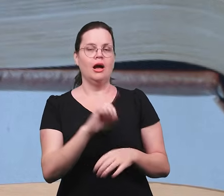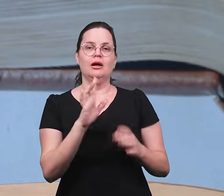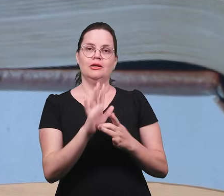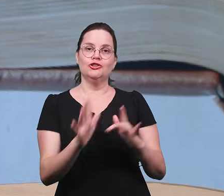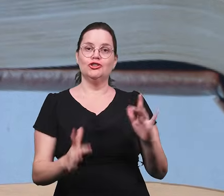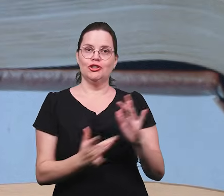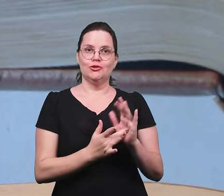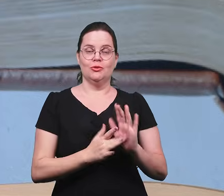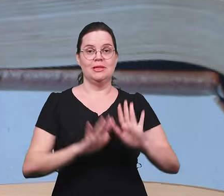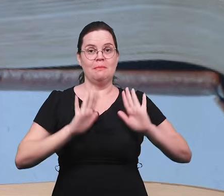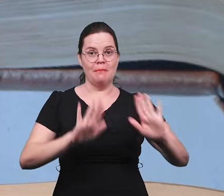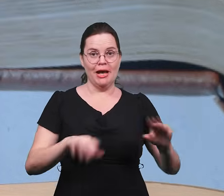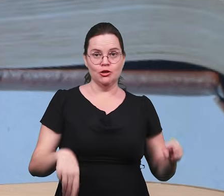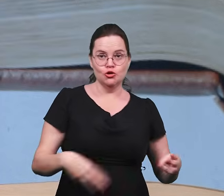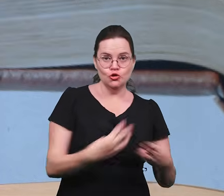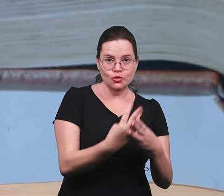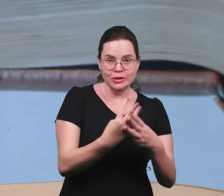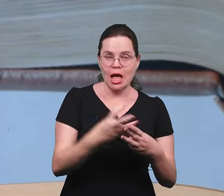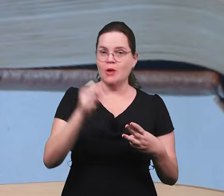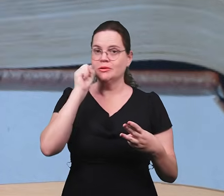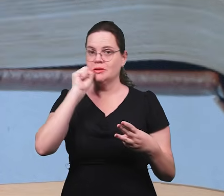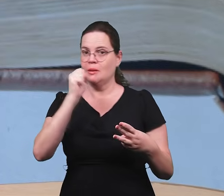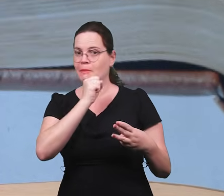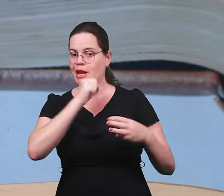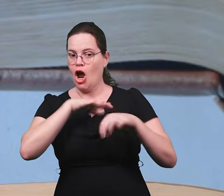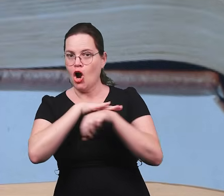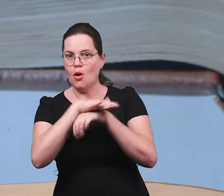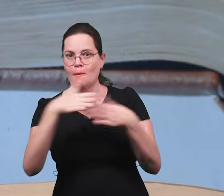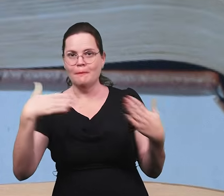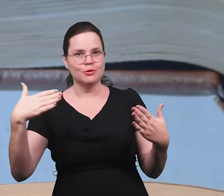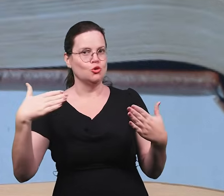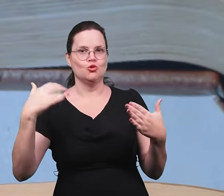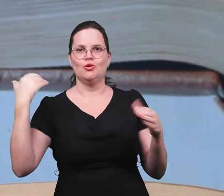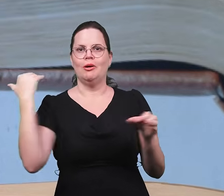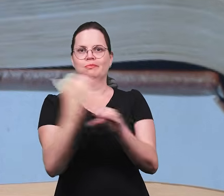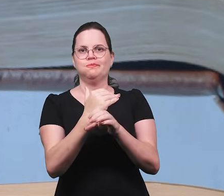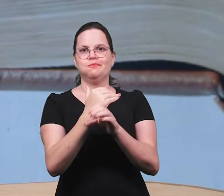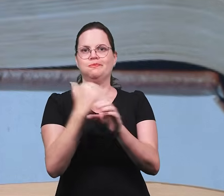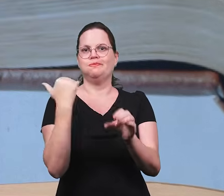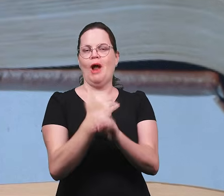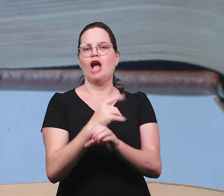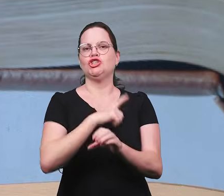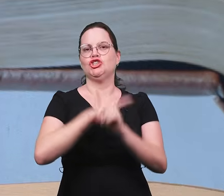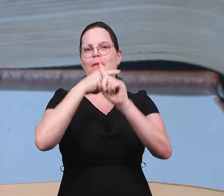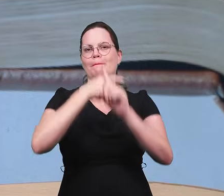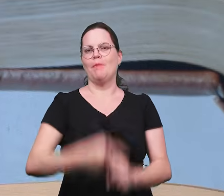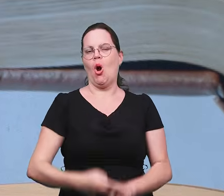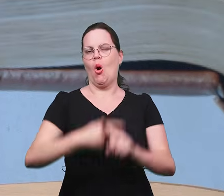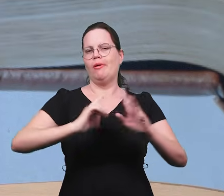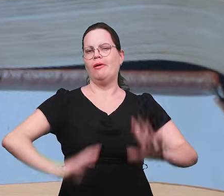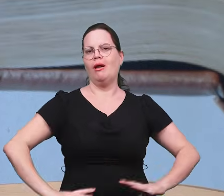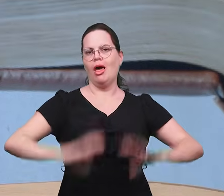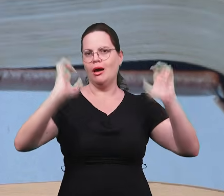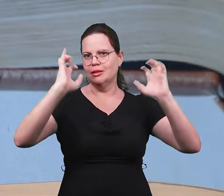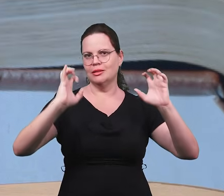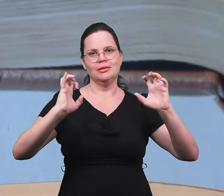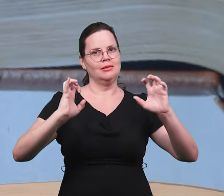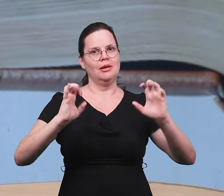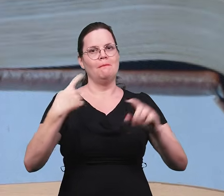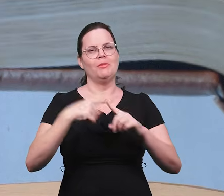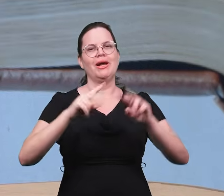judeus e os samaritanos não se falavam, não conversavam, havia uma rixa muito grande,